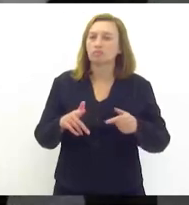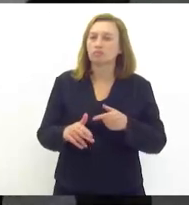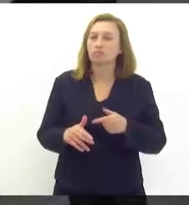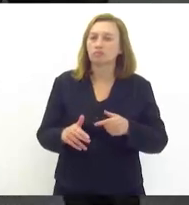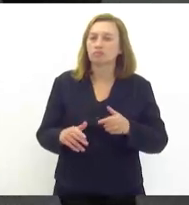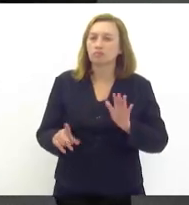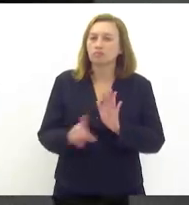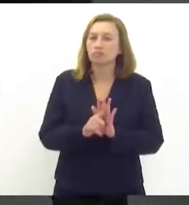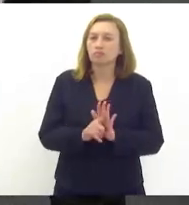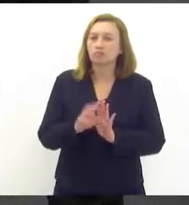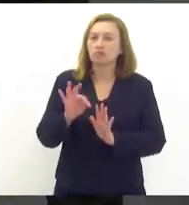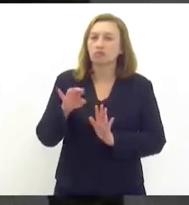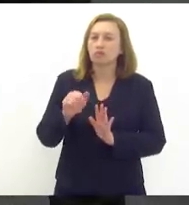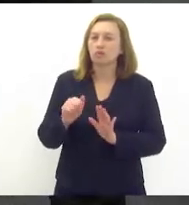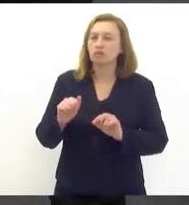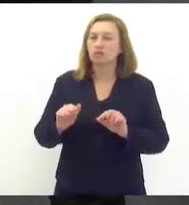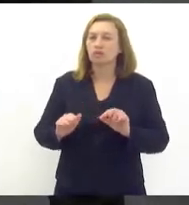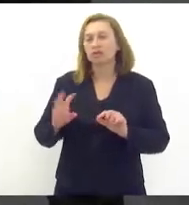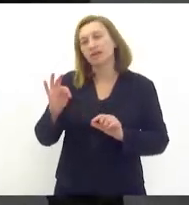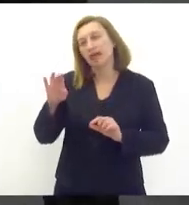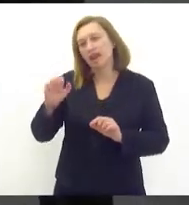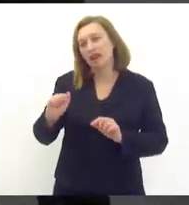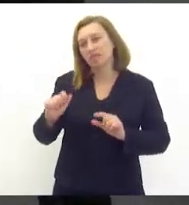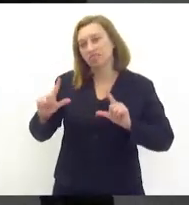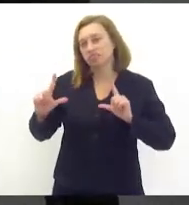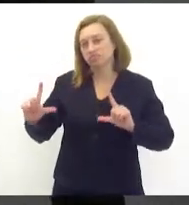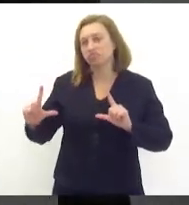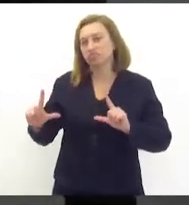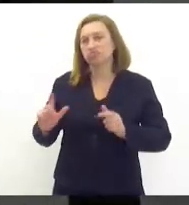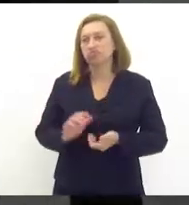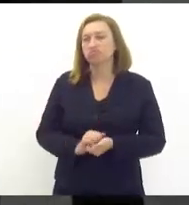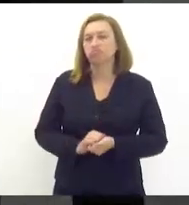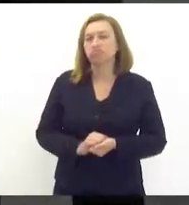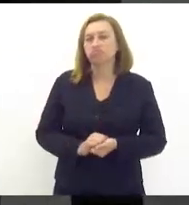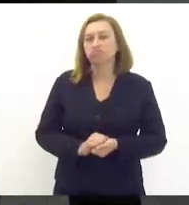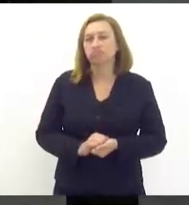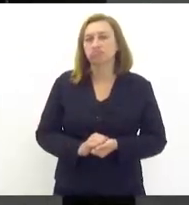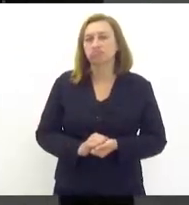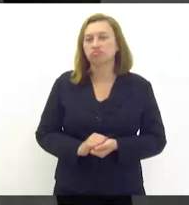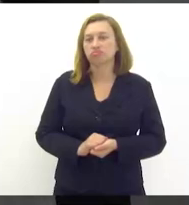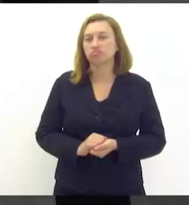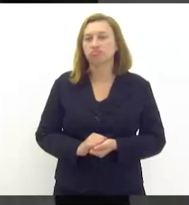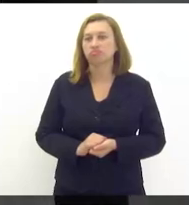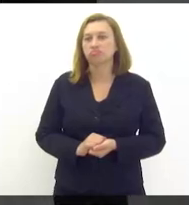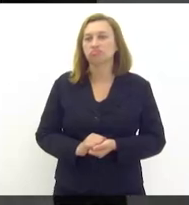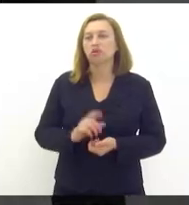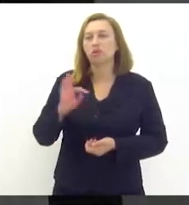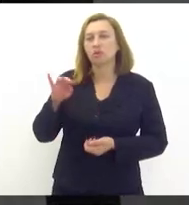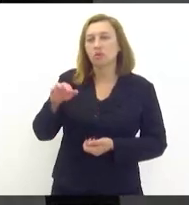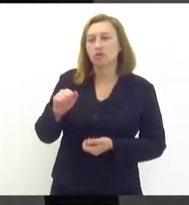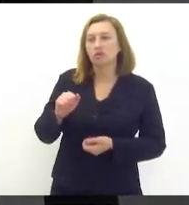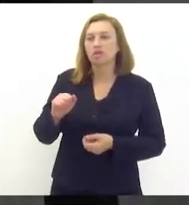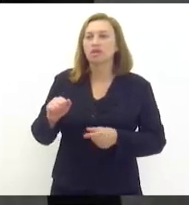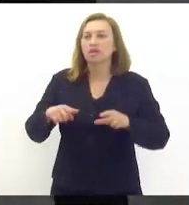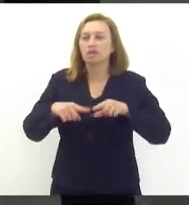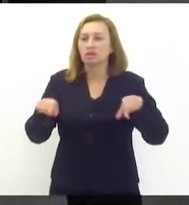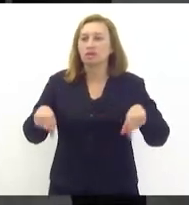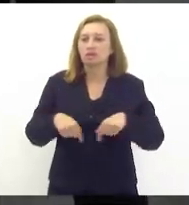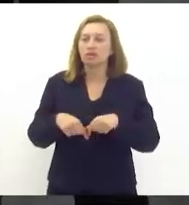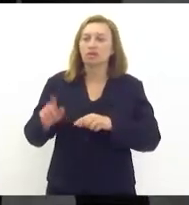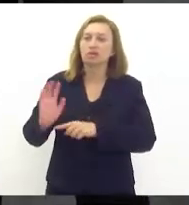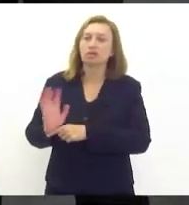da lei de cota de telas que todavia não prever de forma sistemática cota de tela para exibição